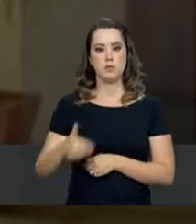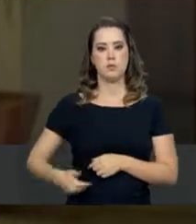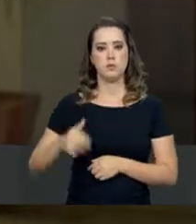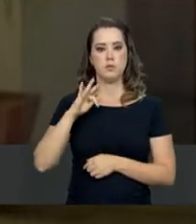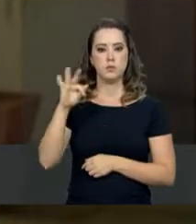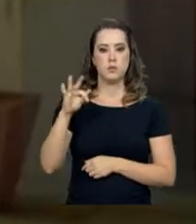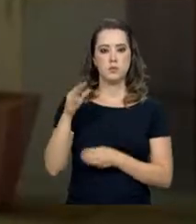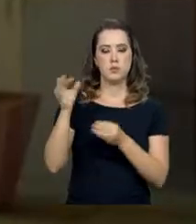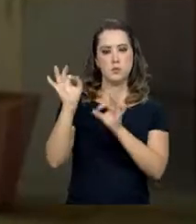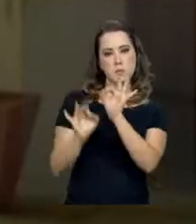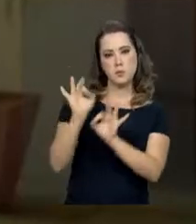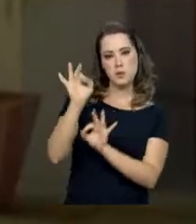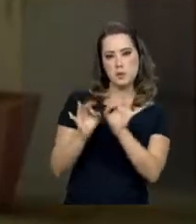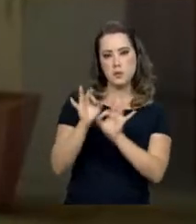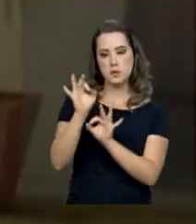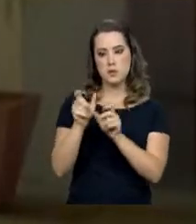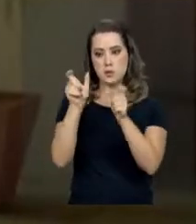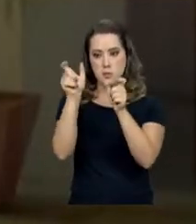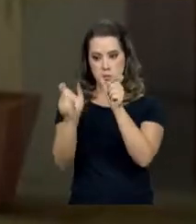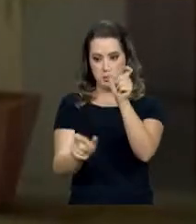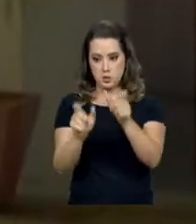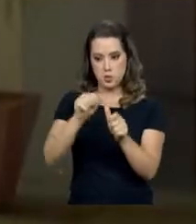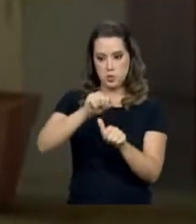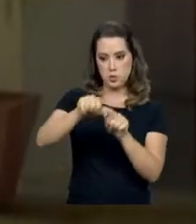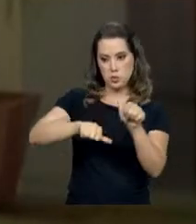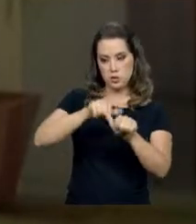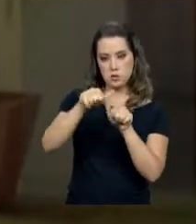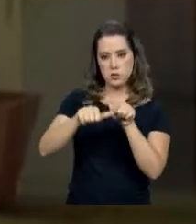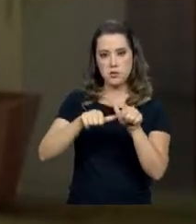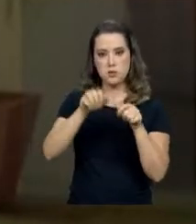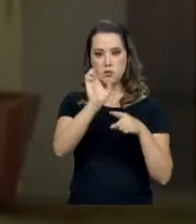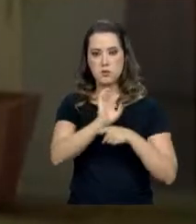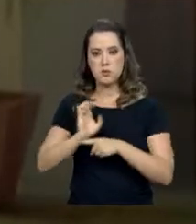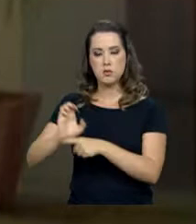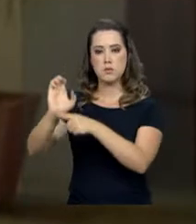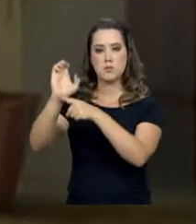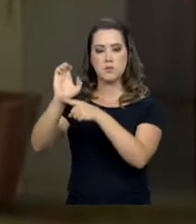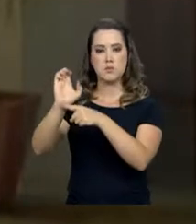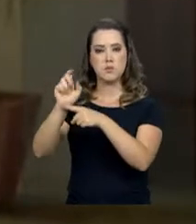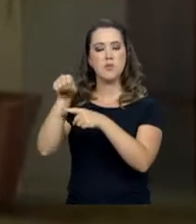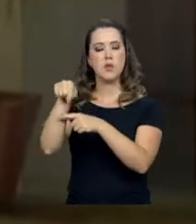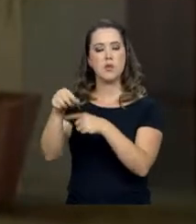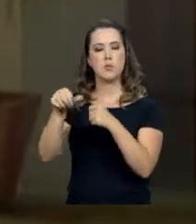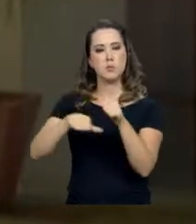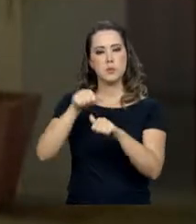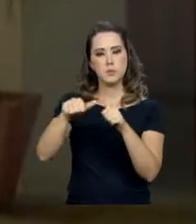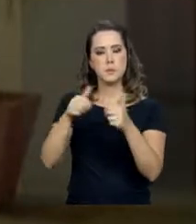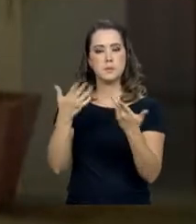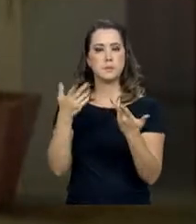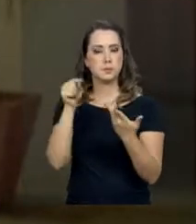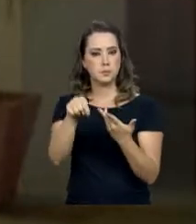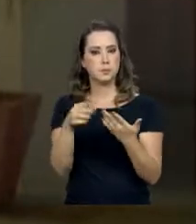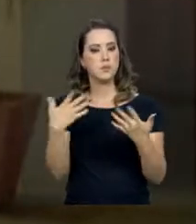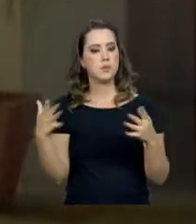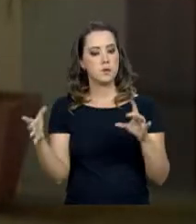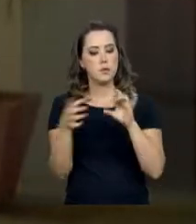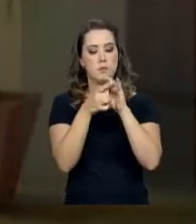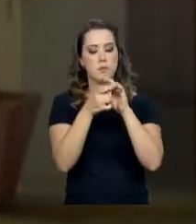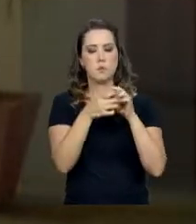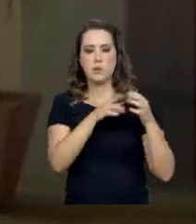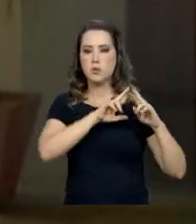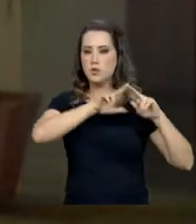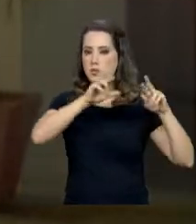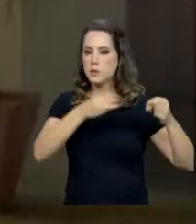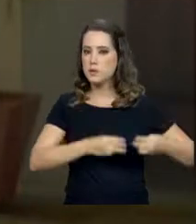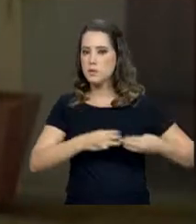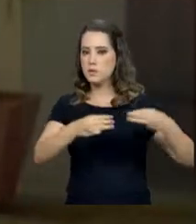para interiorizar, para levar para o interior do país mais um grupo de venezuelanos. É um trabalho integrado entre vários ministérios, inclusive a Casa Civil da